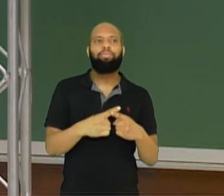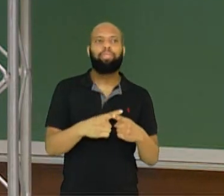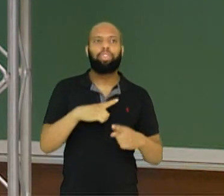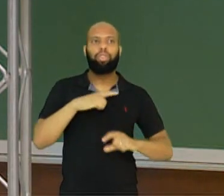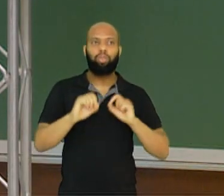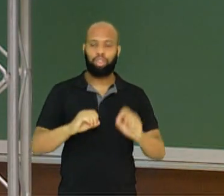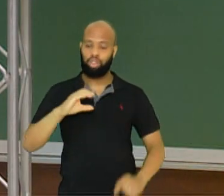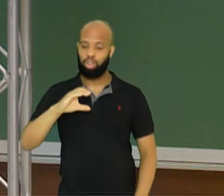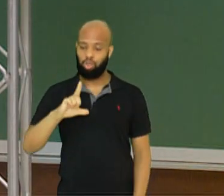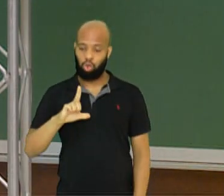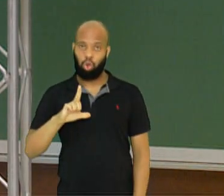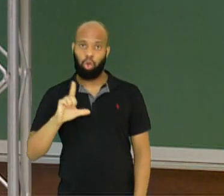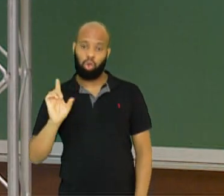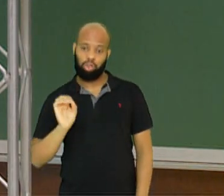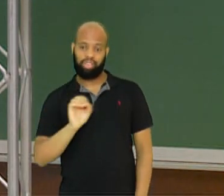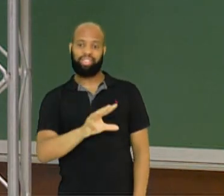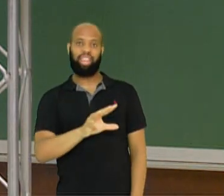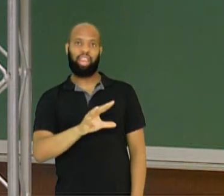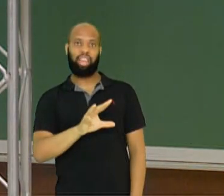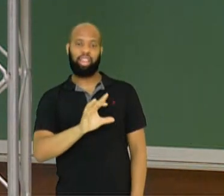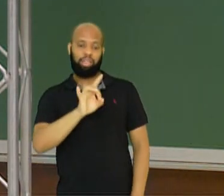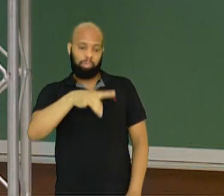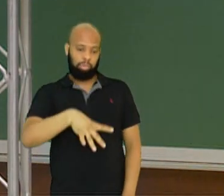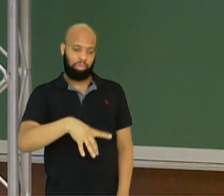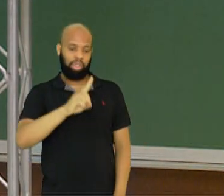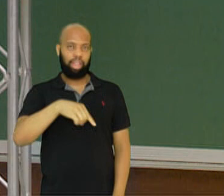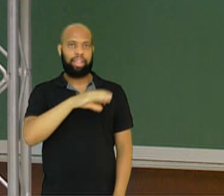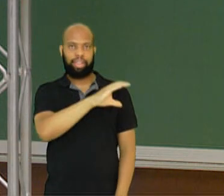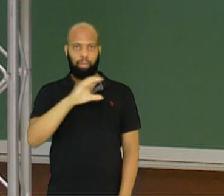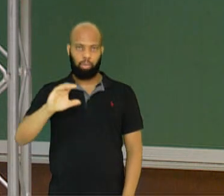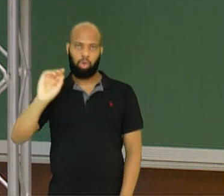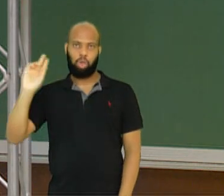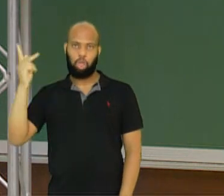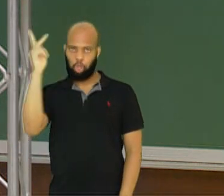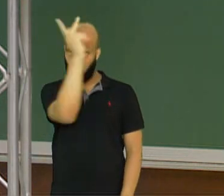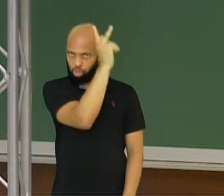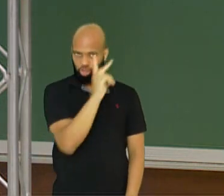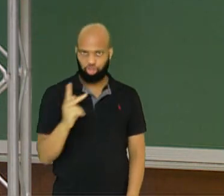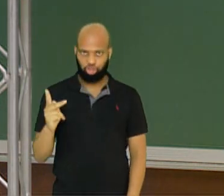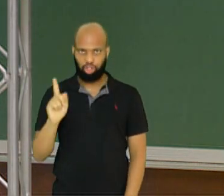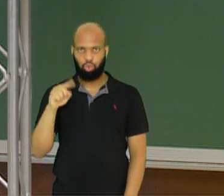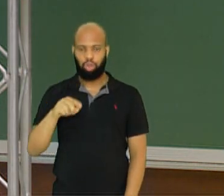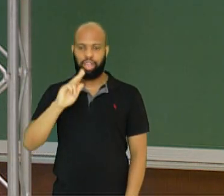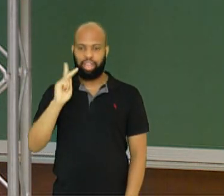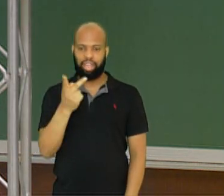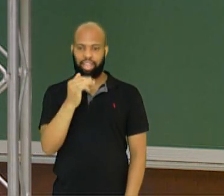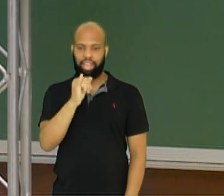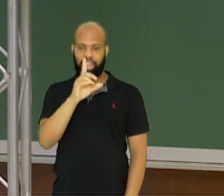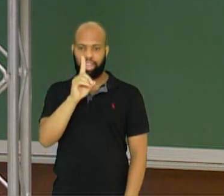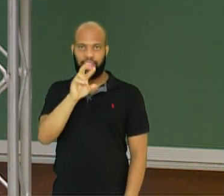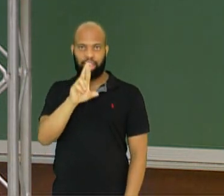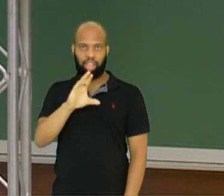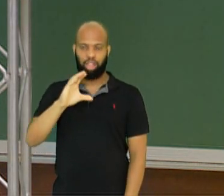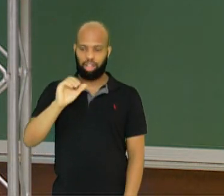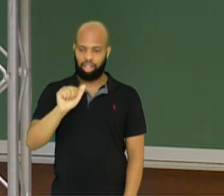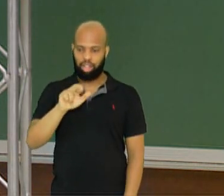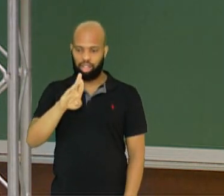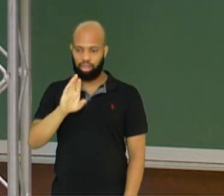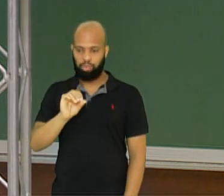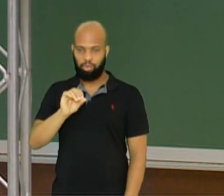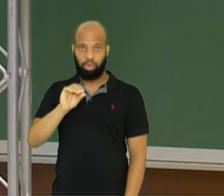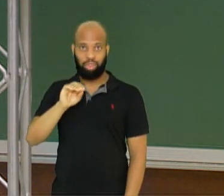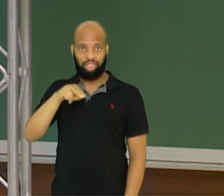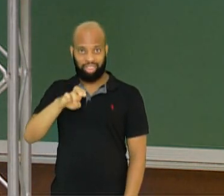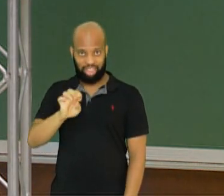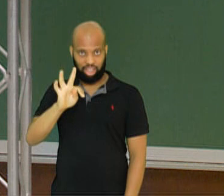O cloro vai sair e vai sobrar apenas carbono e hidrogênio, que é hidrocarboneto, certo? Então foi isso na